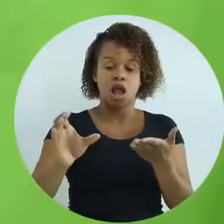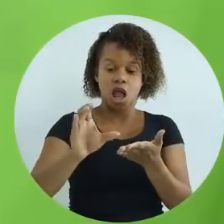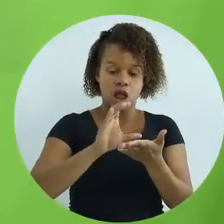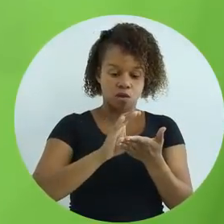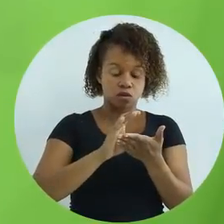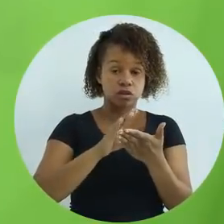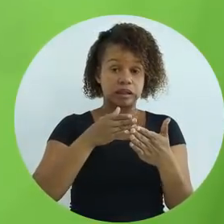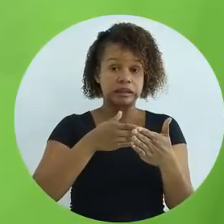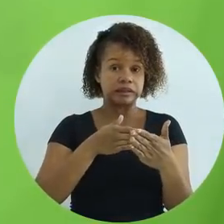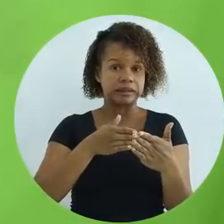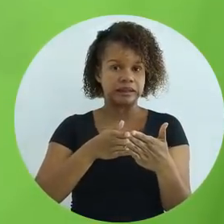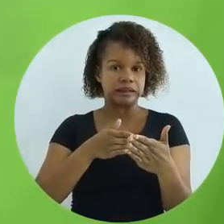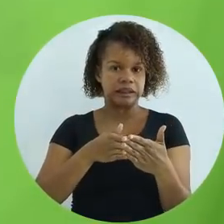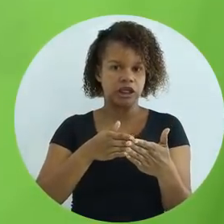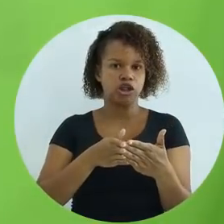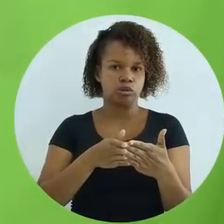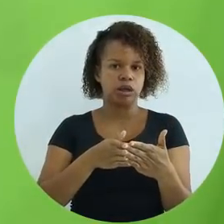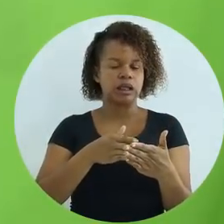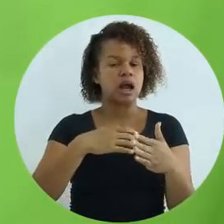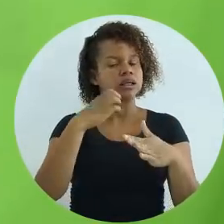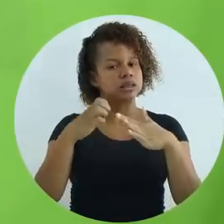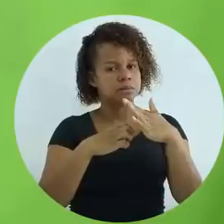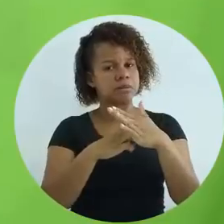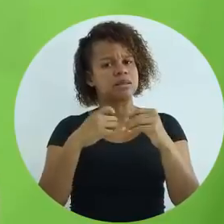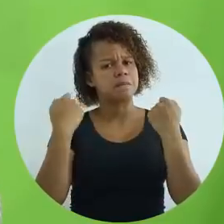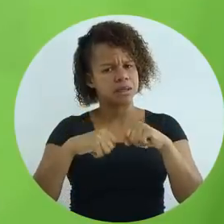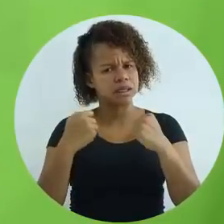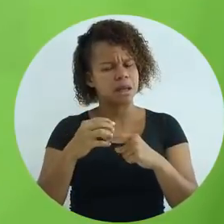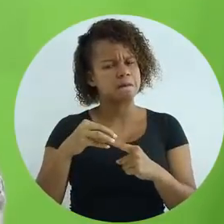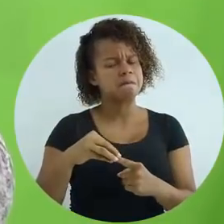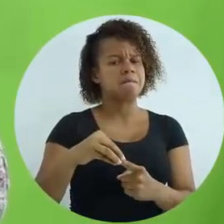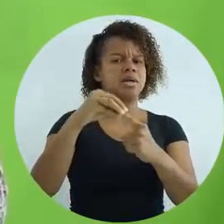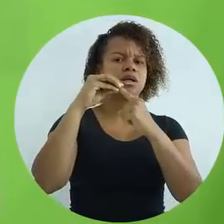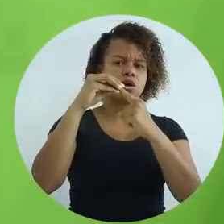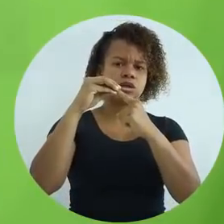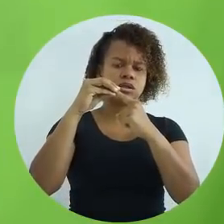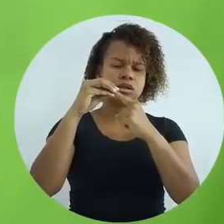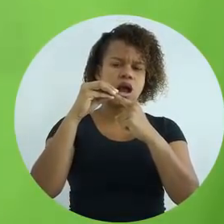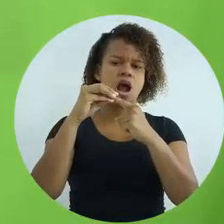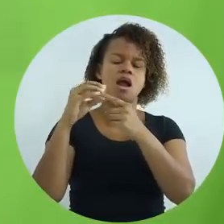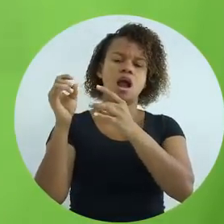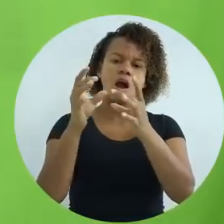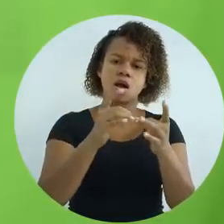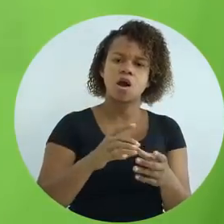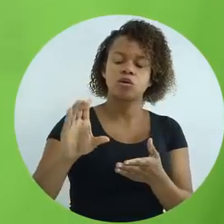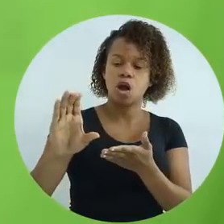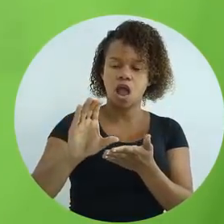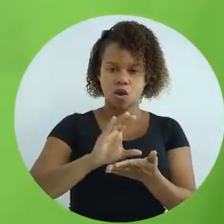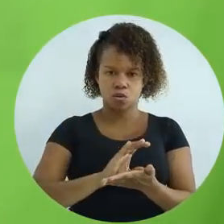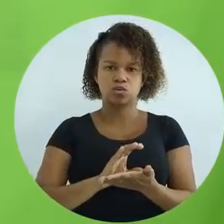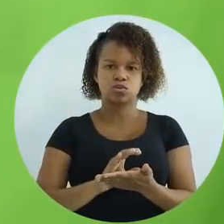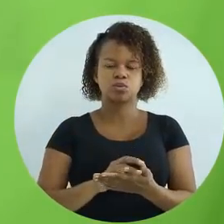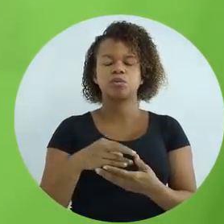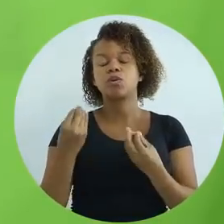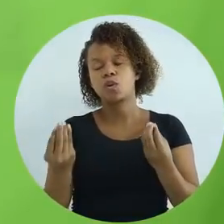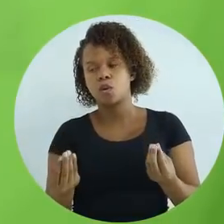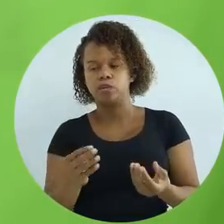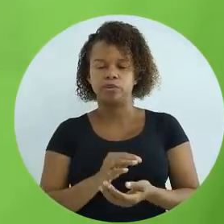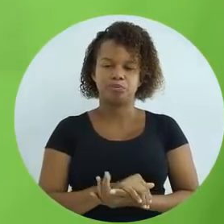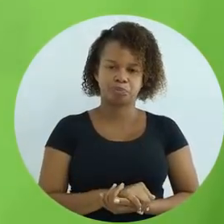são restritos. Então, as empresas precisam priorizar e alocar os seus recursos. De que